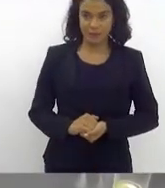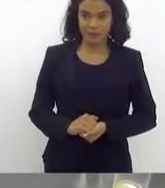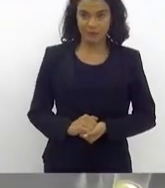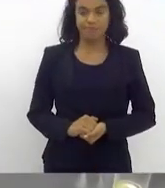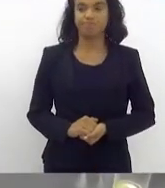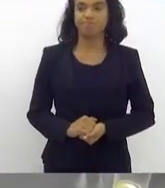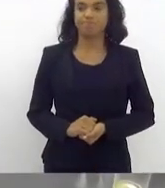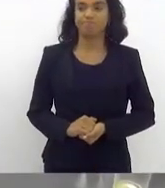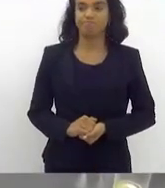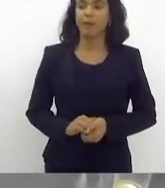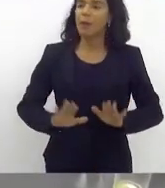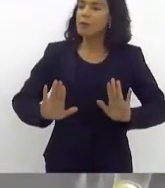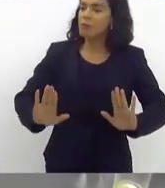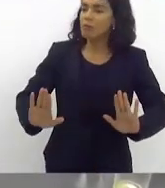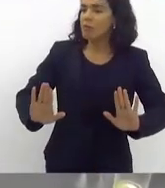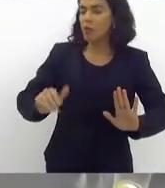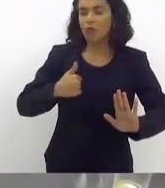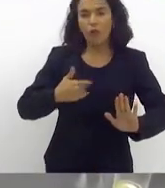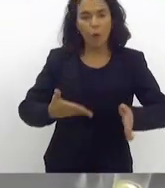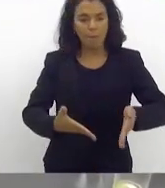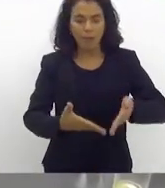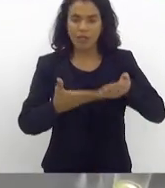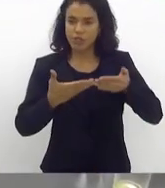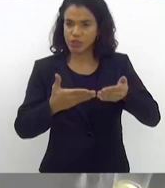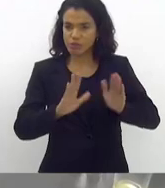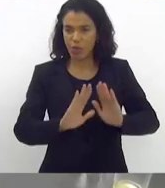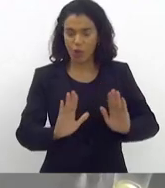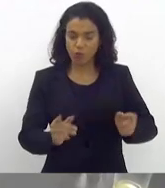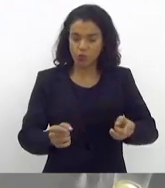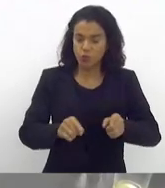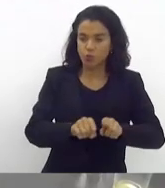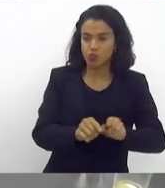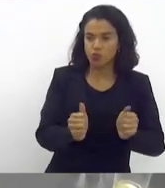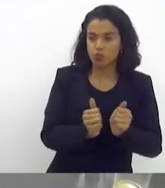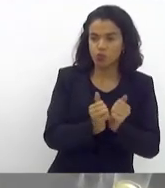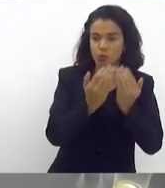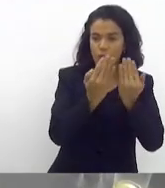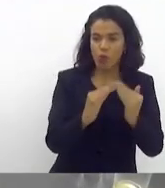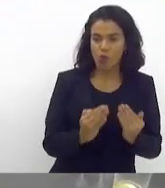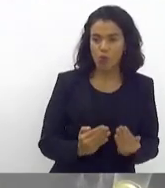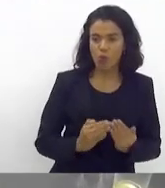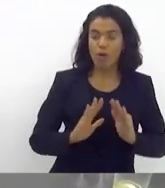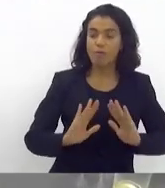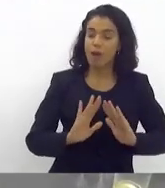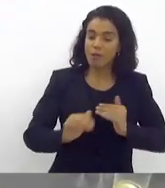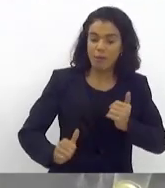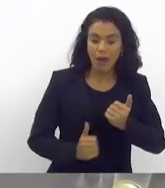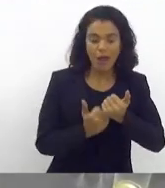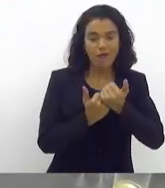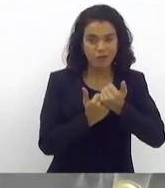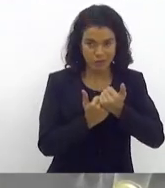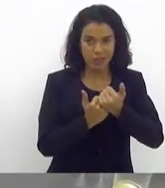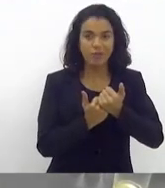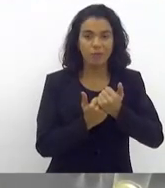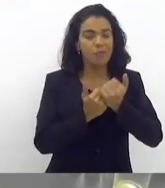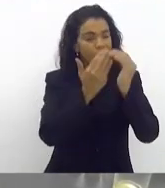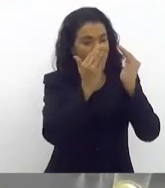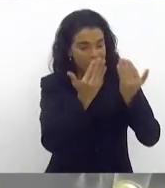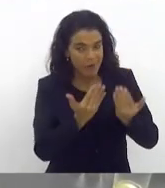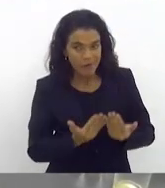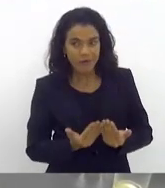Deputado Mink. Não vou pedir vista conjunta, mas só, deputado Luiz Paulo, para dizer, reforçando o seu lado aqui para